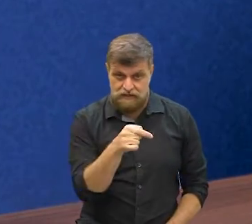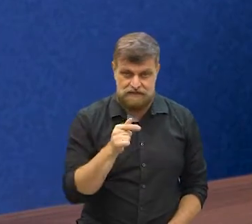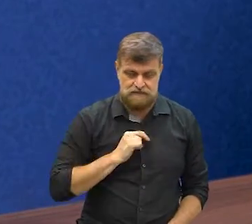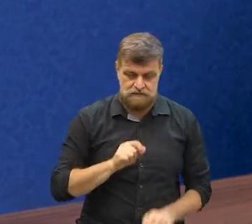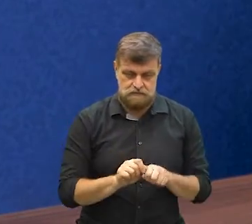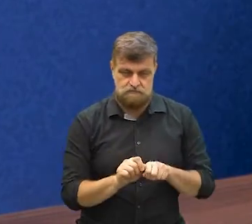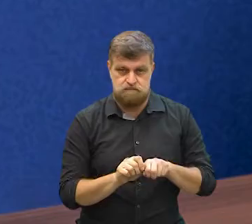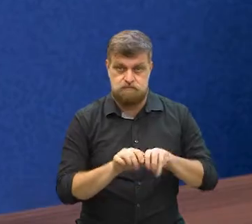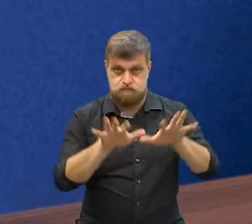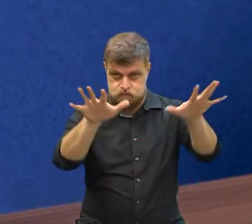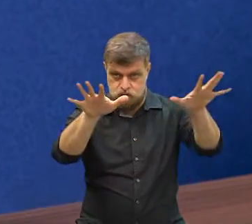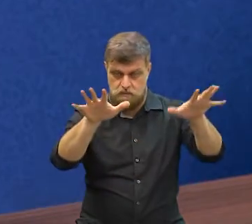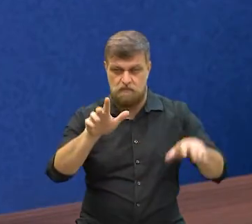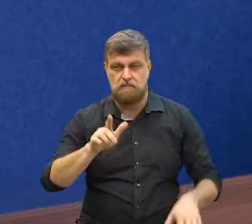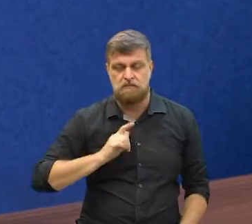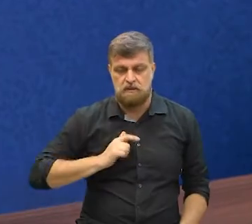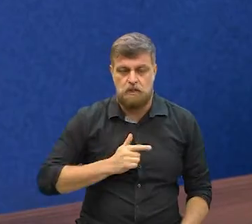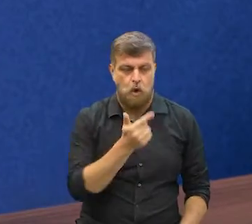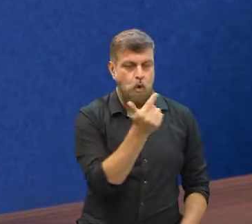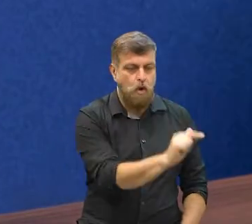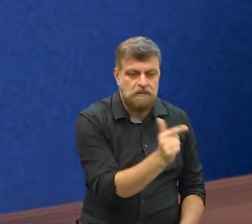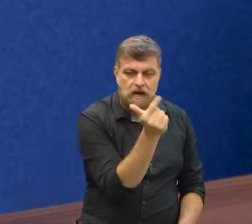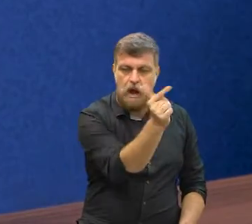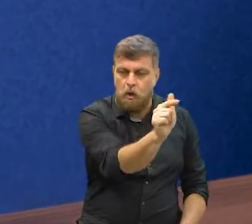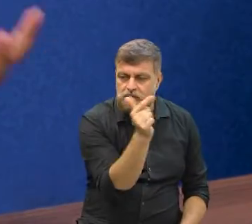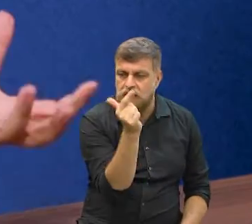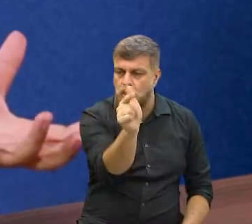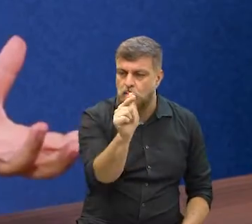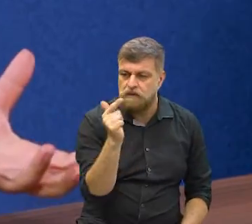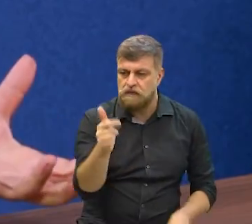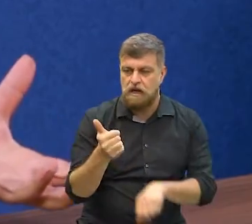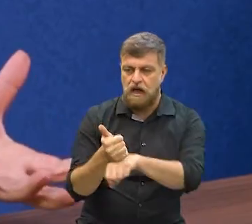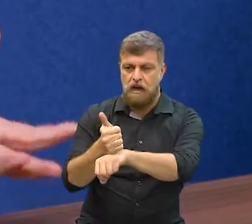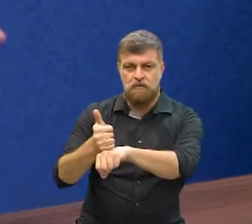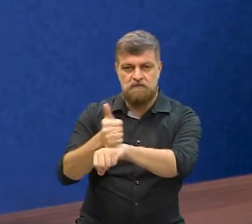isso fosse replicado e é replicado por